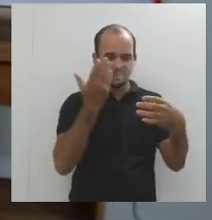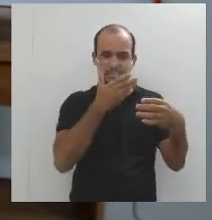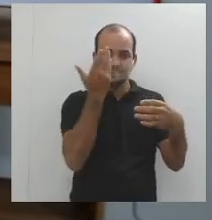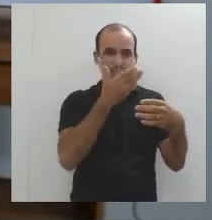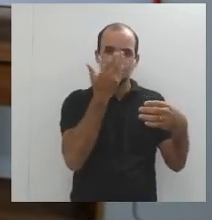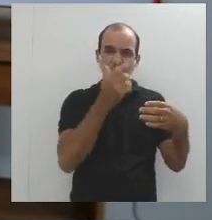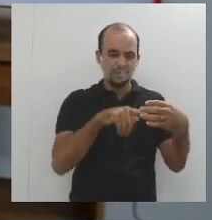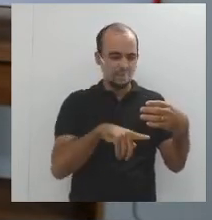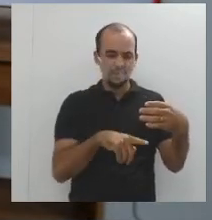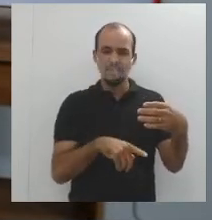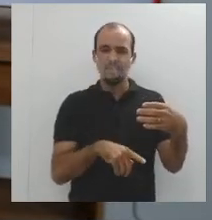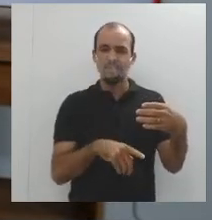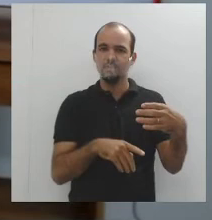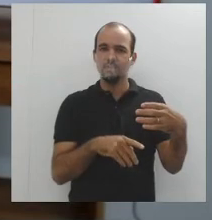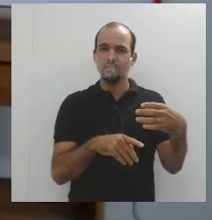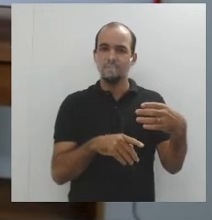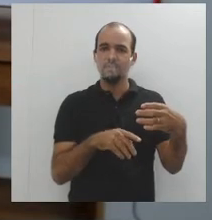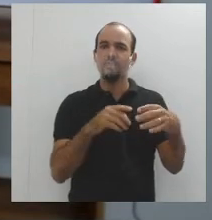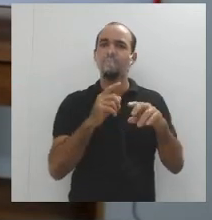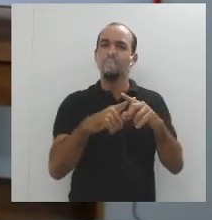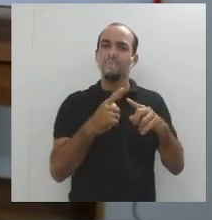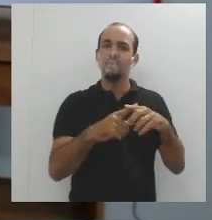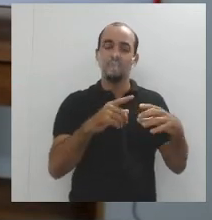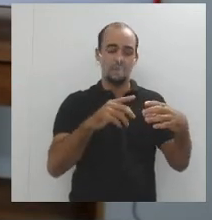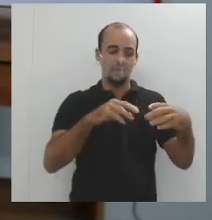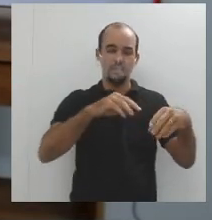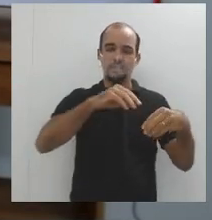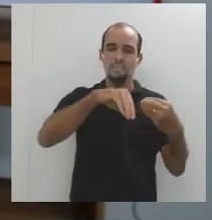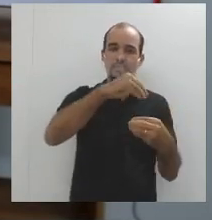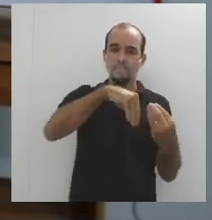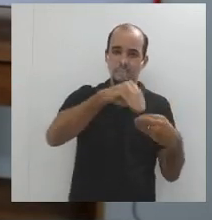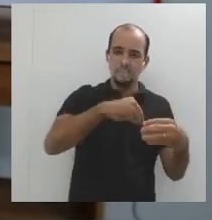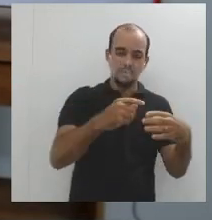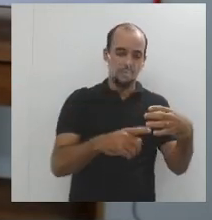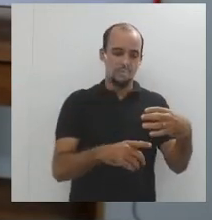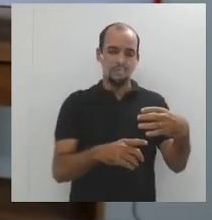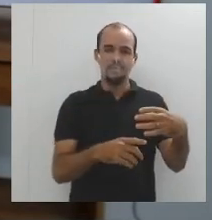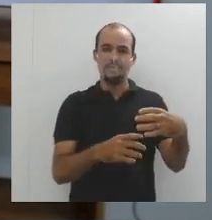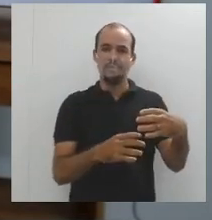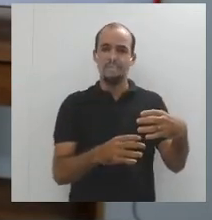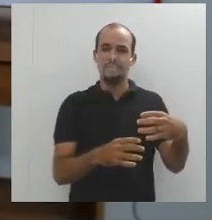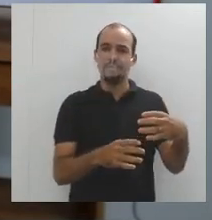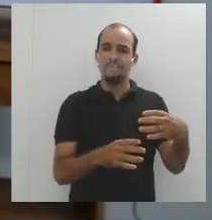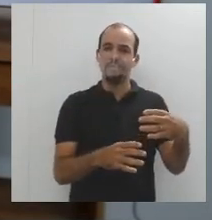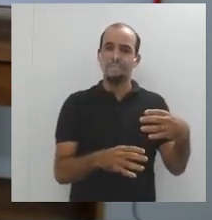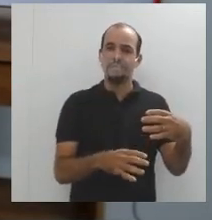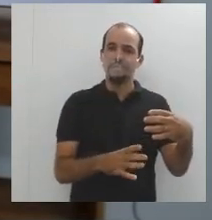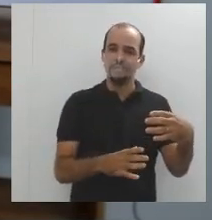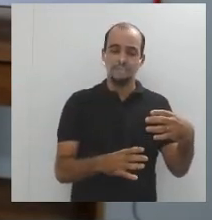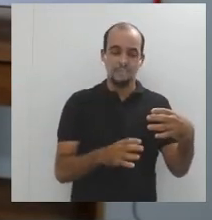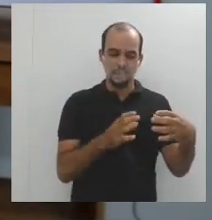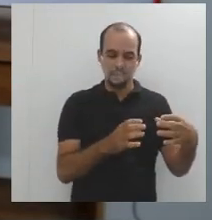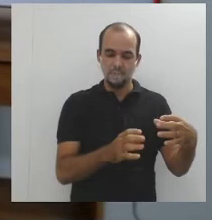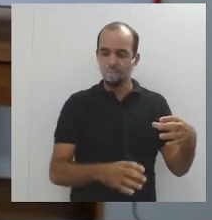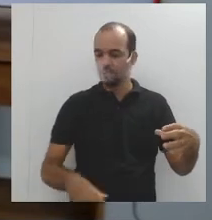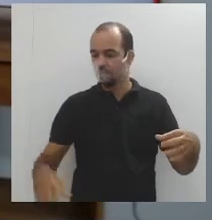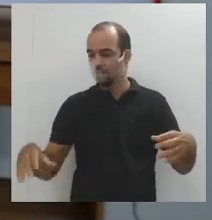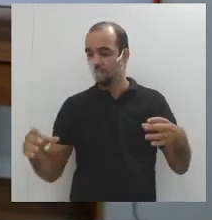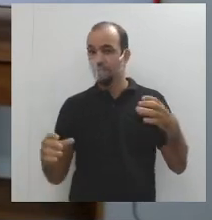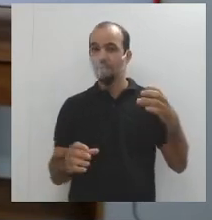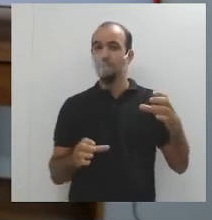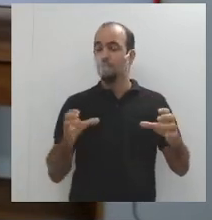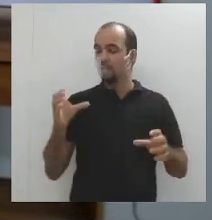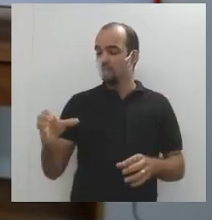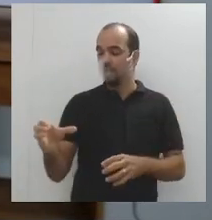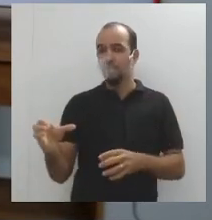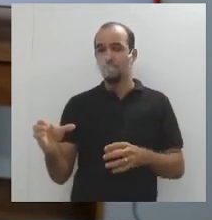nada. Entretanto, uma é só água e a outra é água mais açúcar. Existe